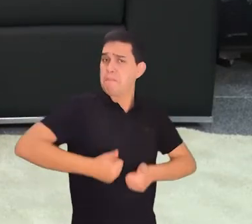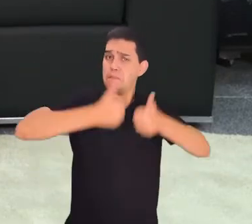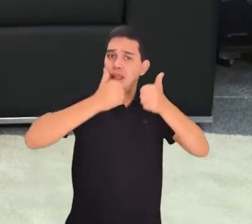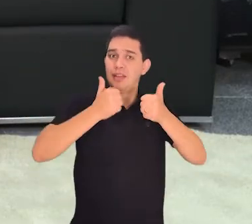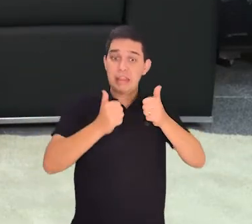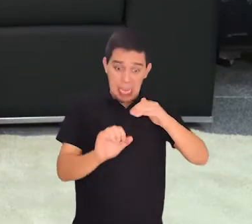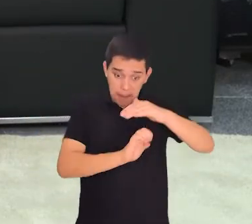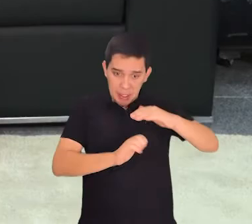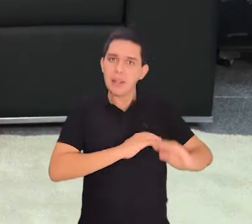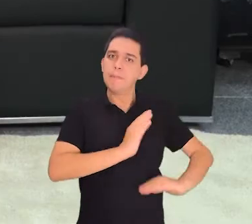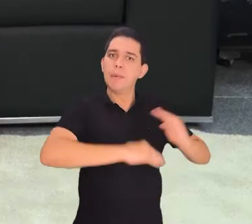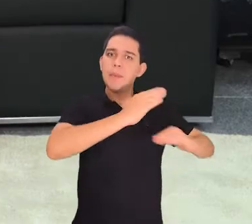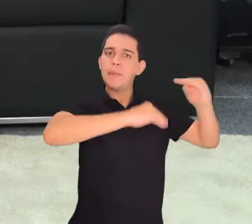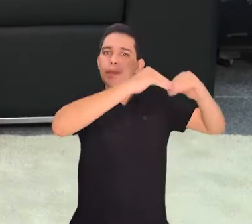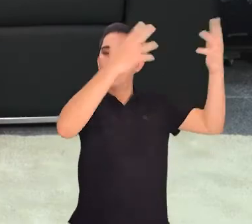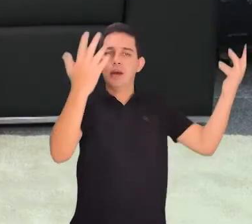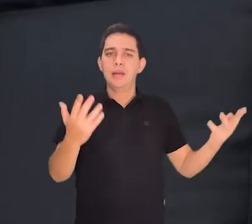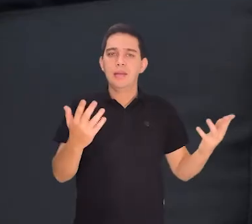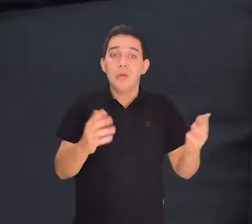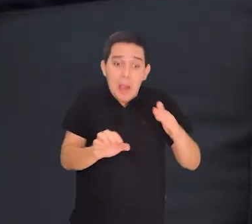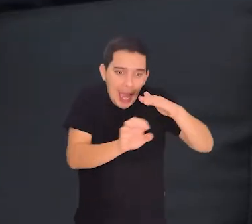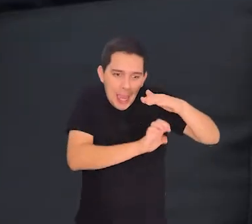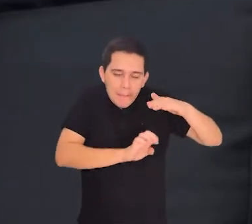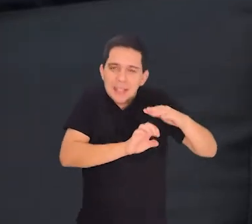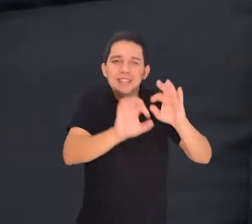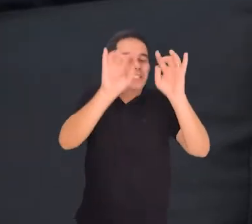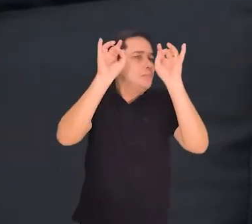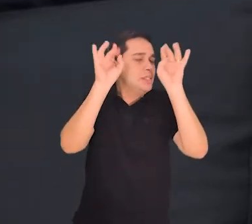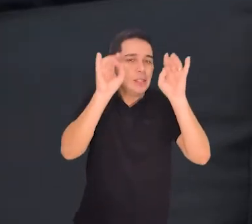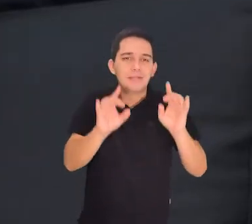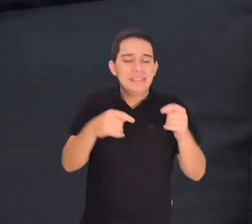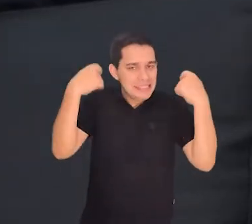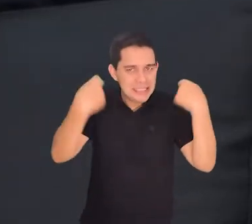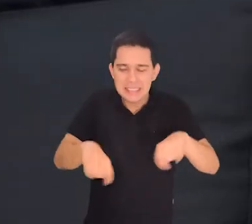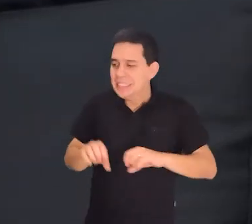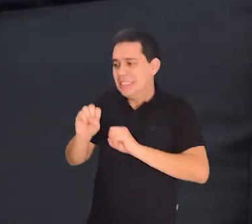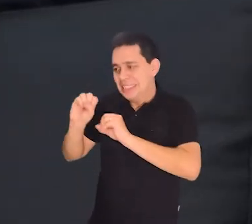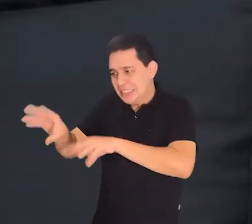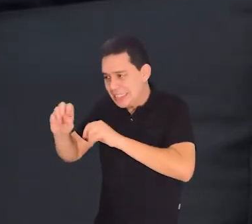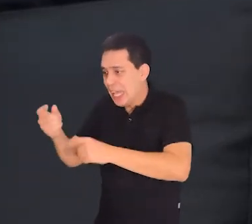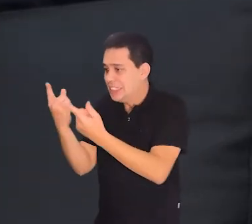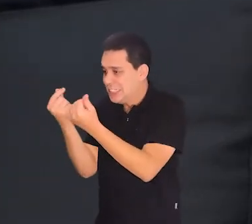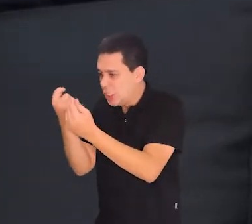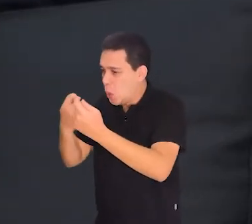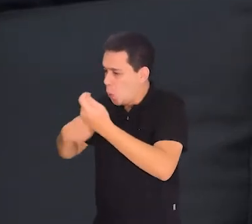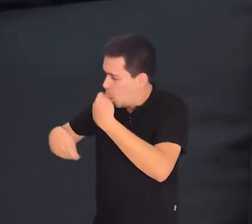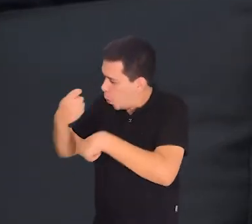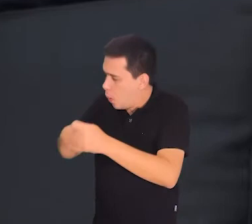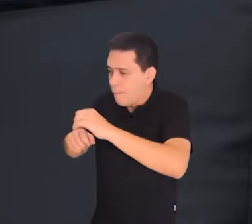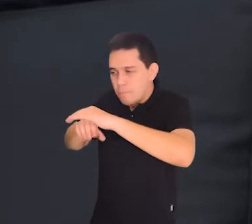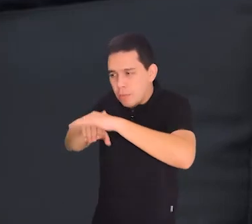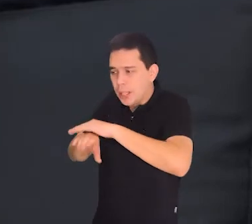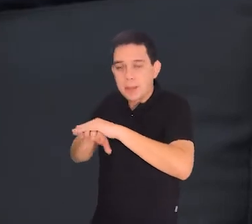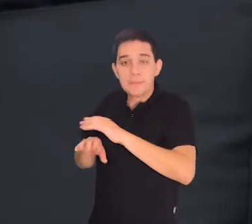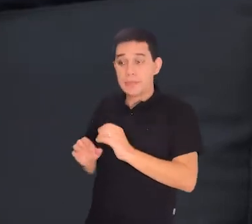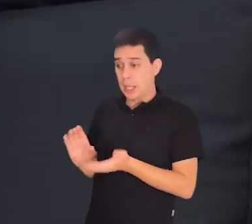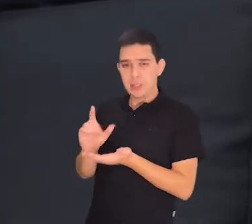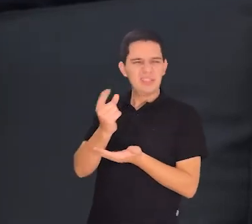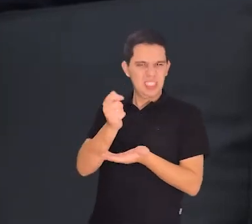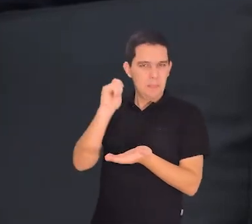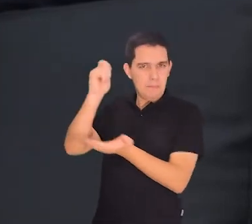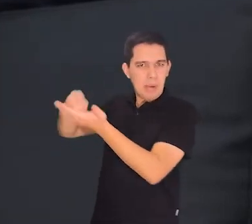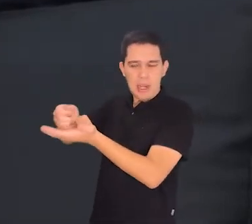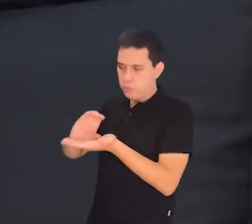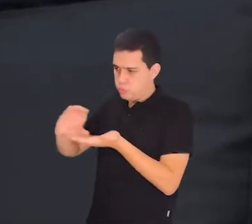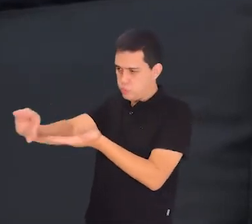uma empresa pode dar para o seu colaborador é, sem sombra de dúvida, educação financeira, porque ele vai aprender a gerir o quanto ele ganha, o que reduz